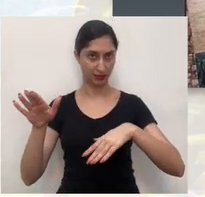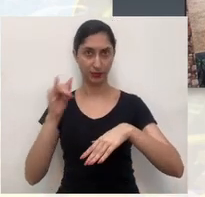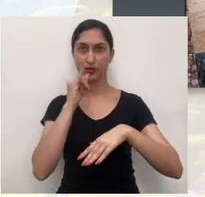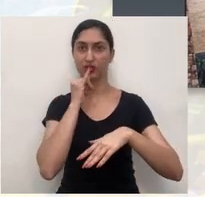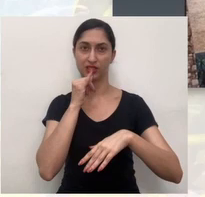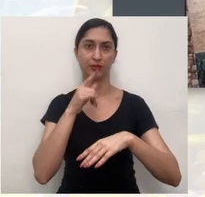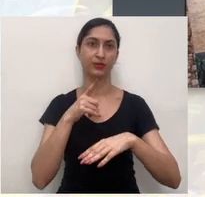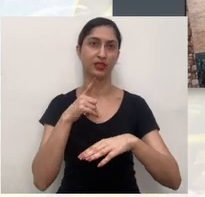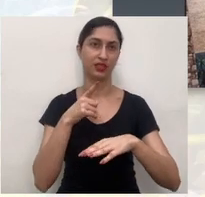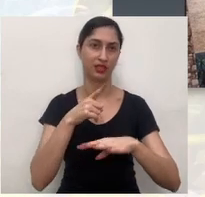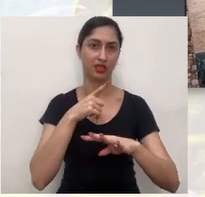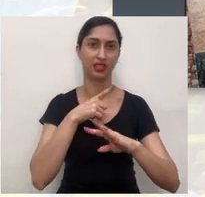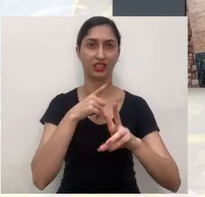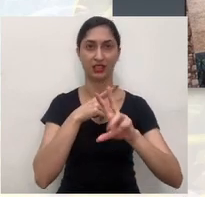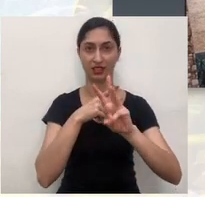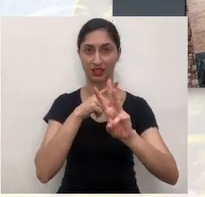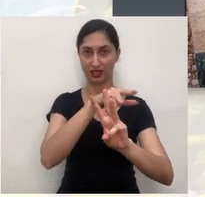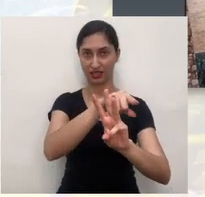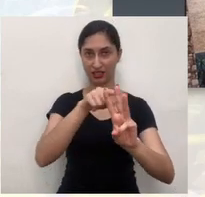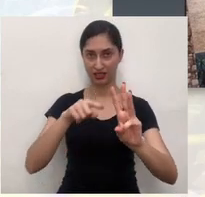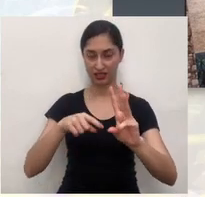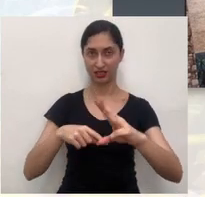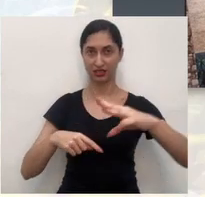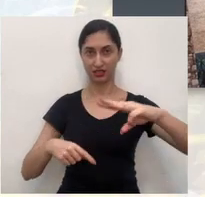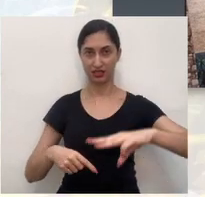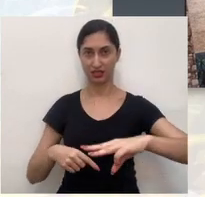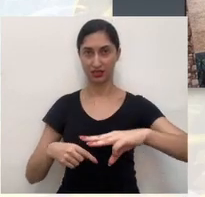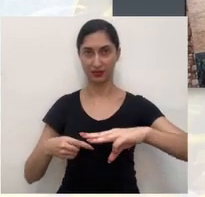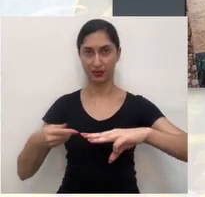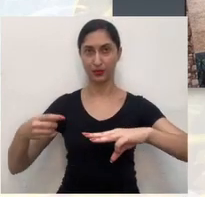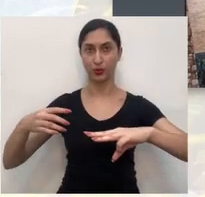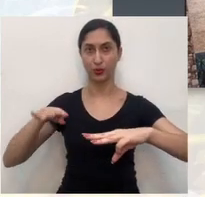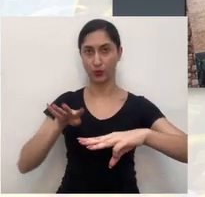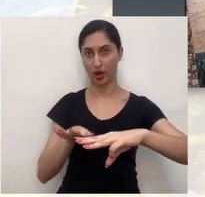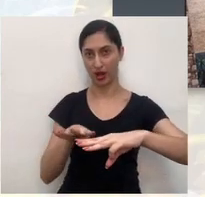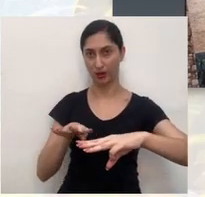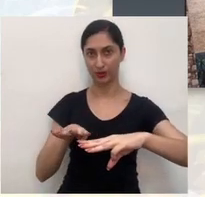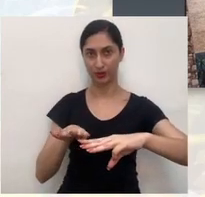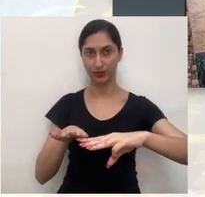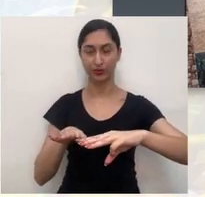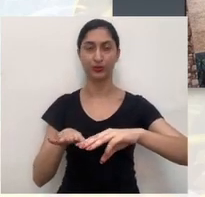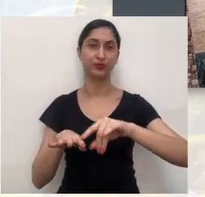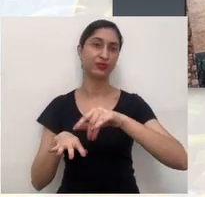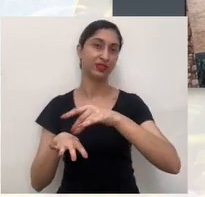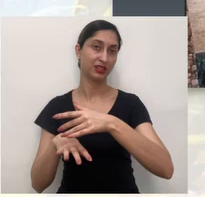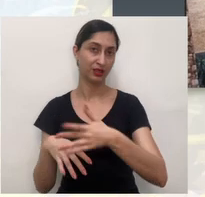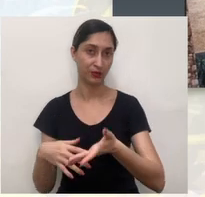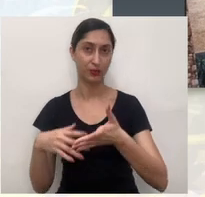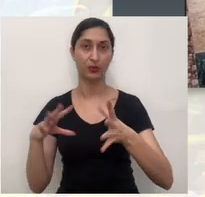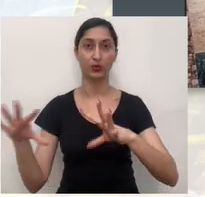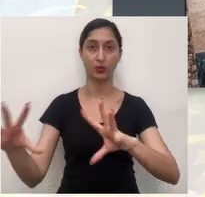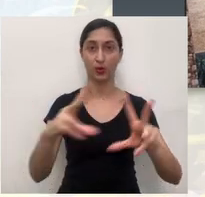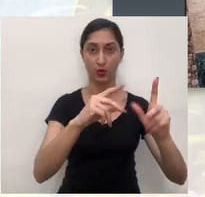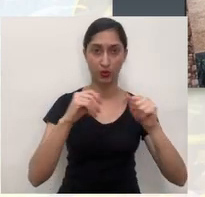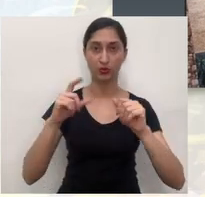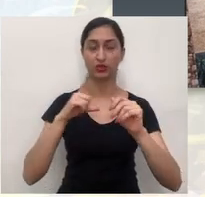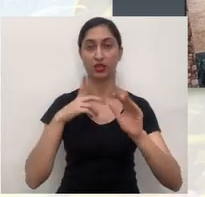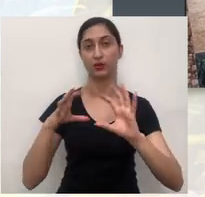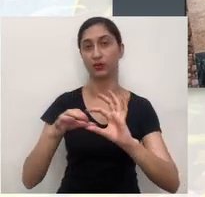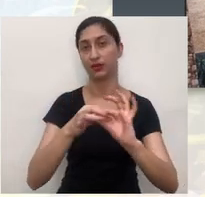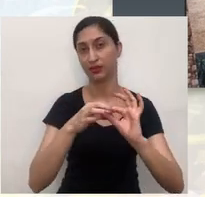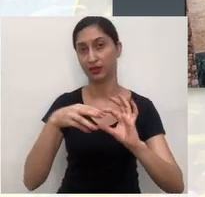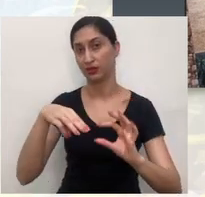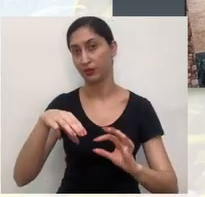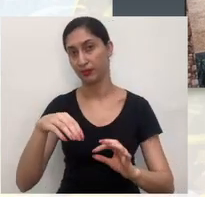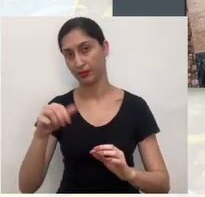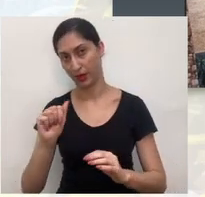3 quadrados desse por 1, 2, 3, 4, depois tem um dente, etc. Tudo preso na malha. Né? Os